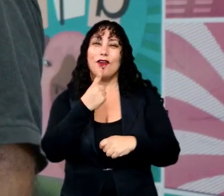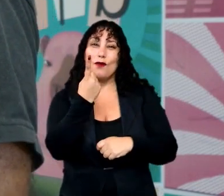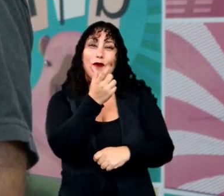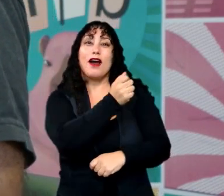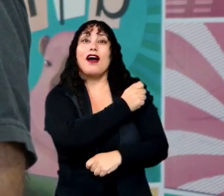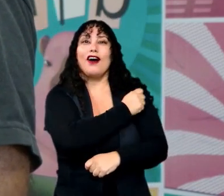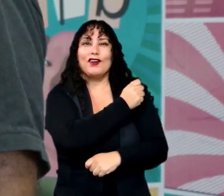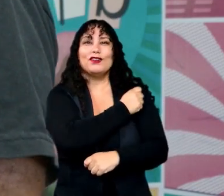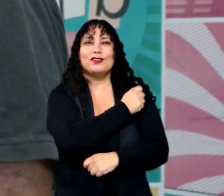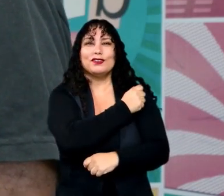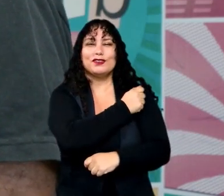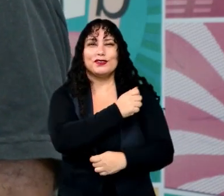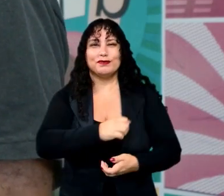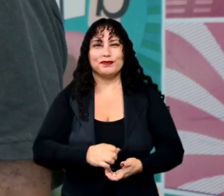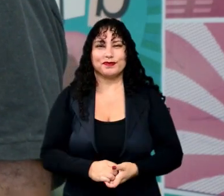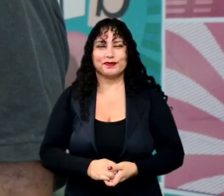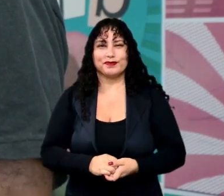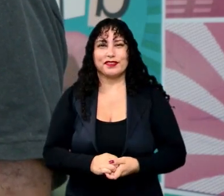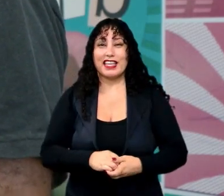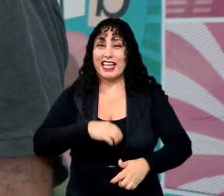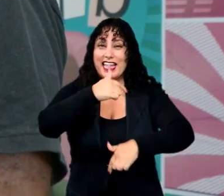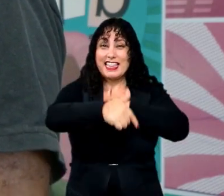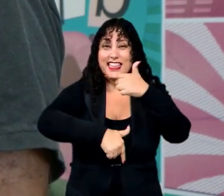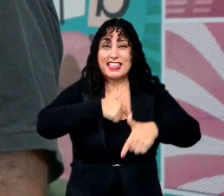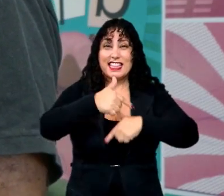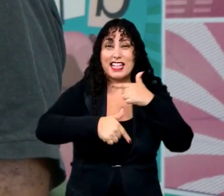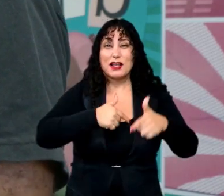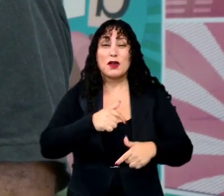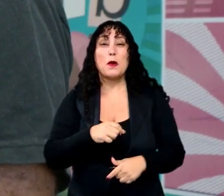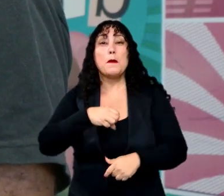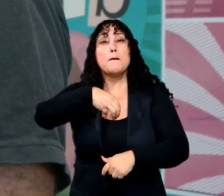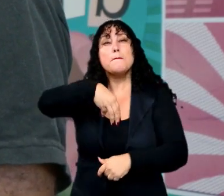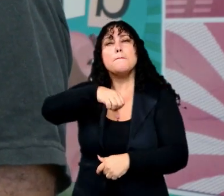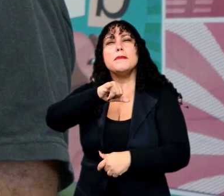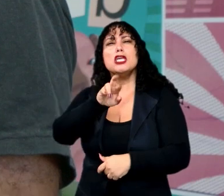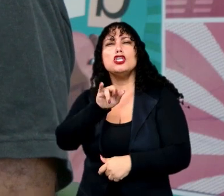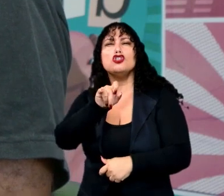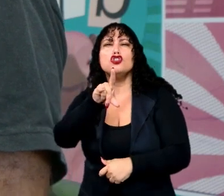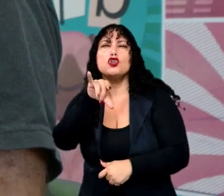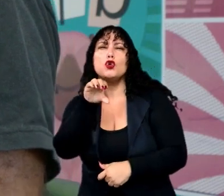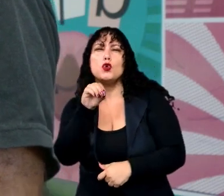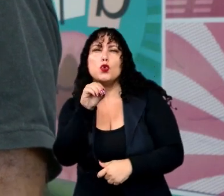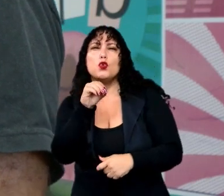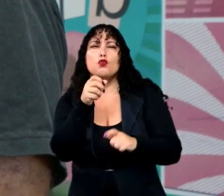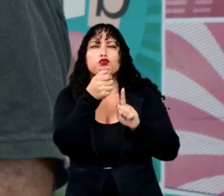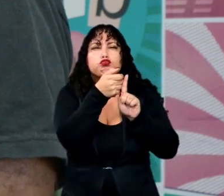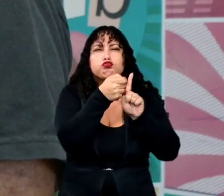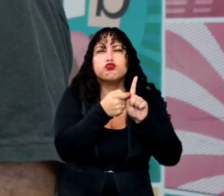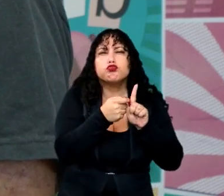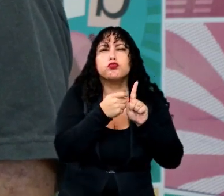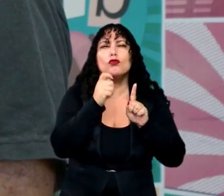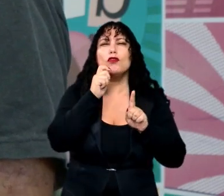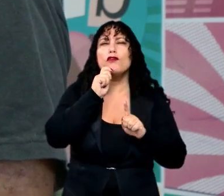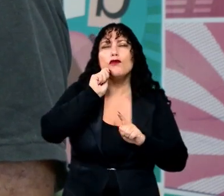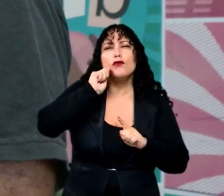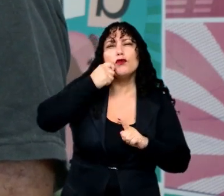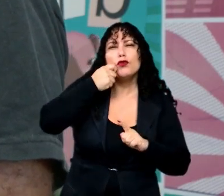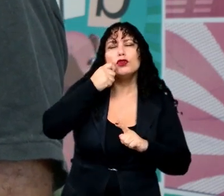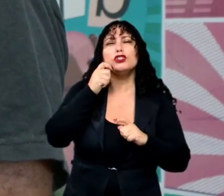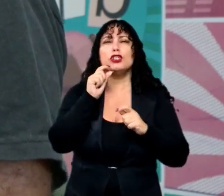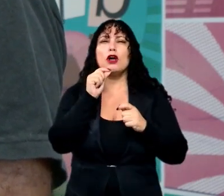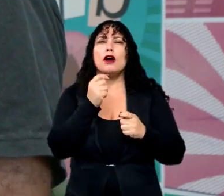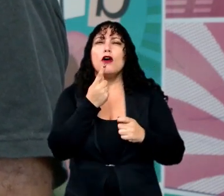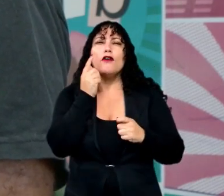eh eh trabalha com mirtilo tem outros alunos que trabalha com a parte de